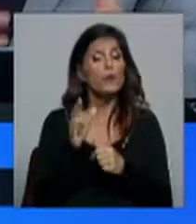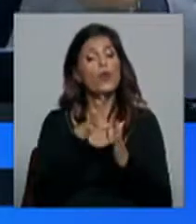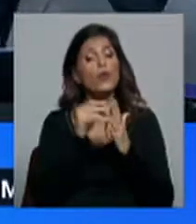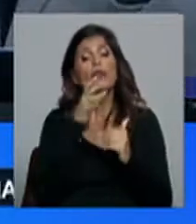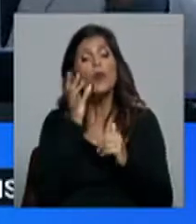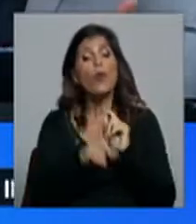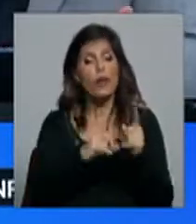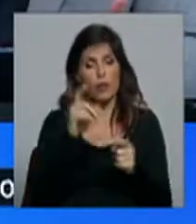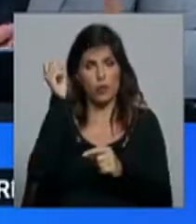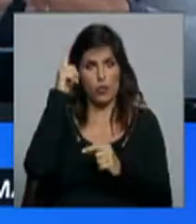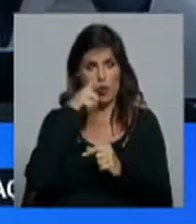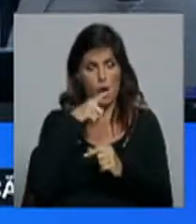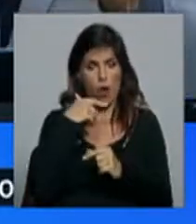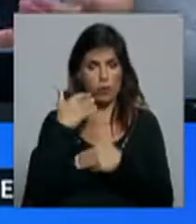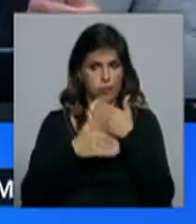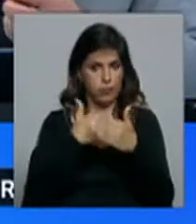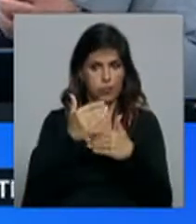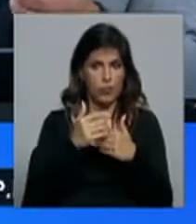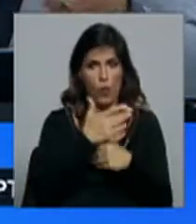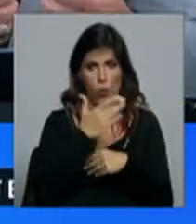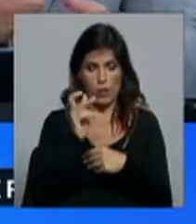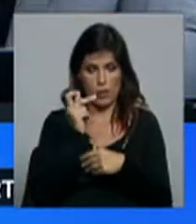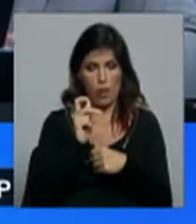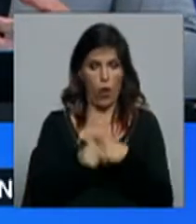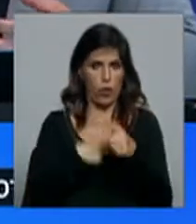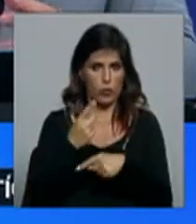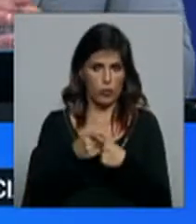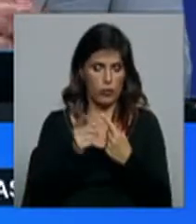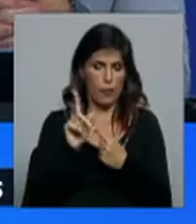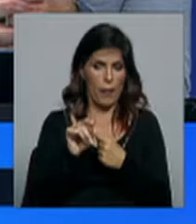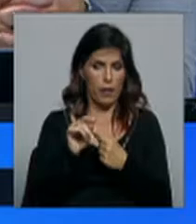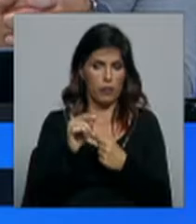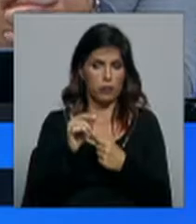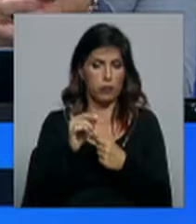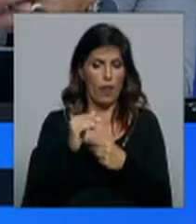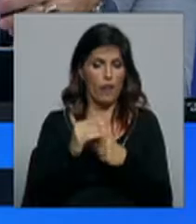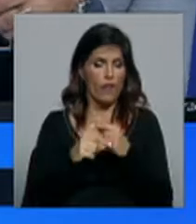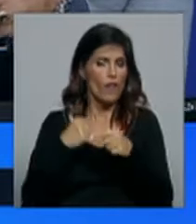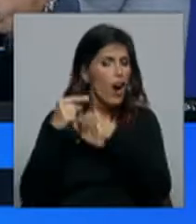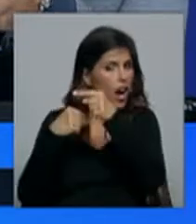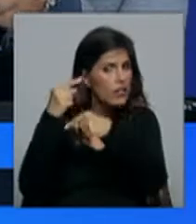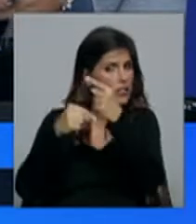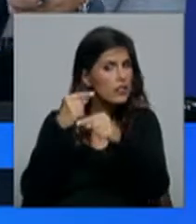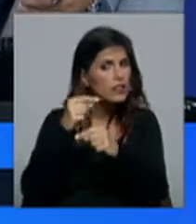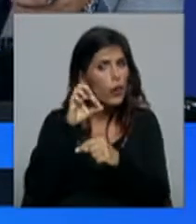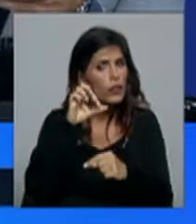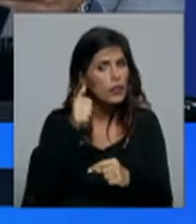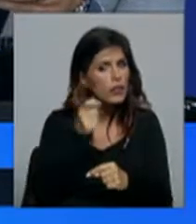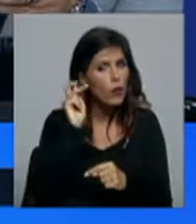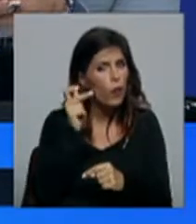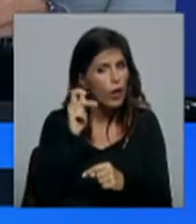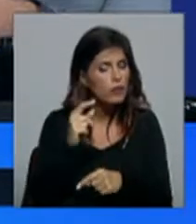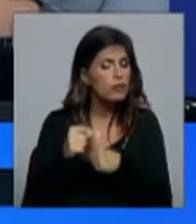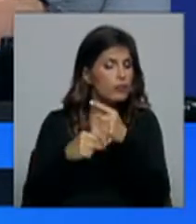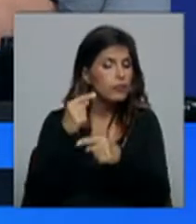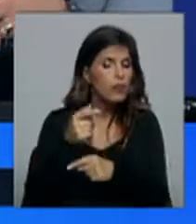que o Sol tem vários ciclos, o mais conhecido é de 11 anos, temos outros, temos o ciclo, por exemplo, de a cada 85 anos, temos outro ciclo a